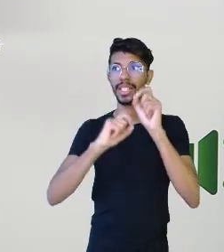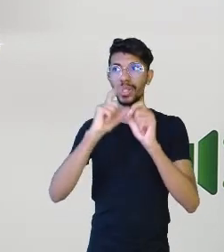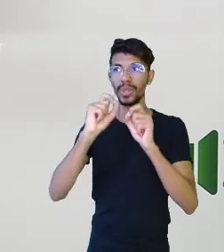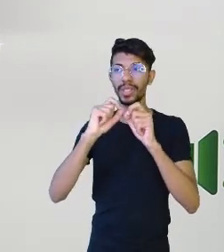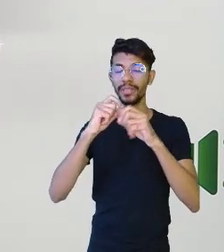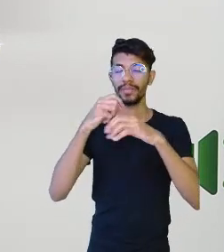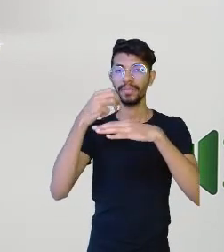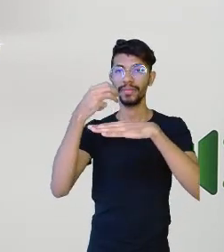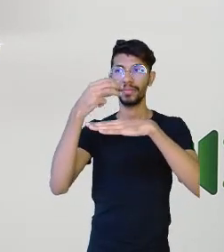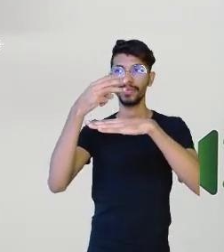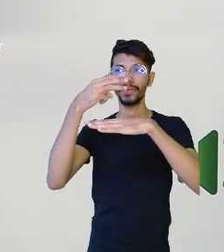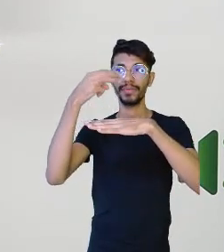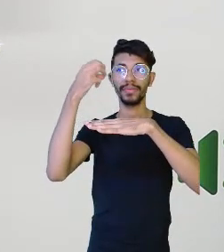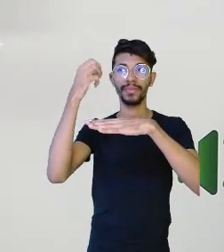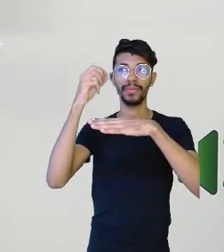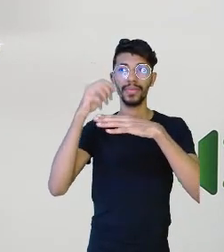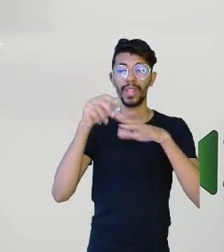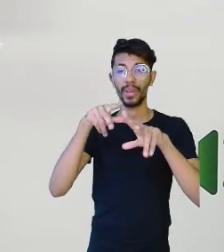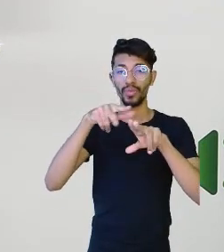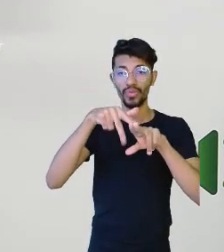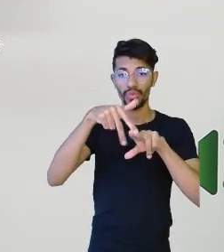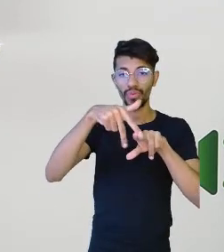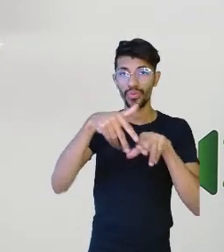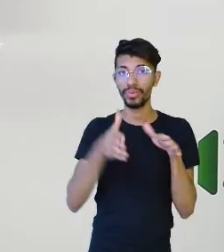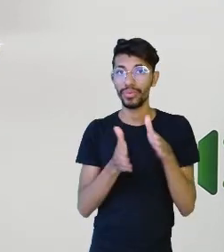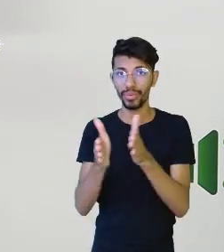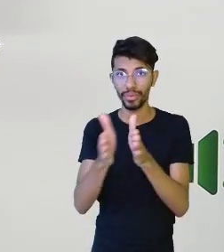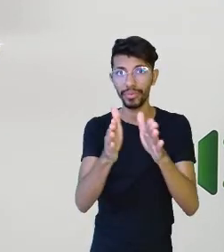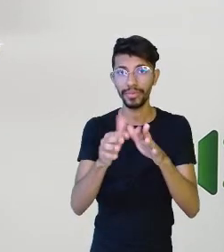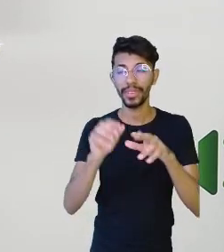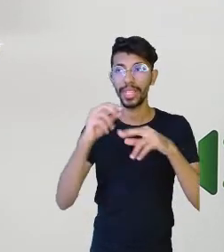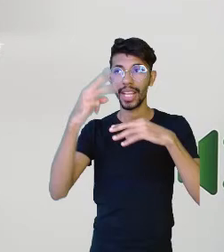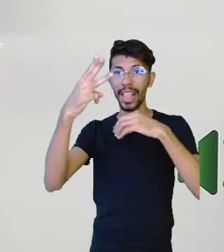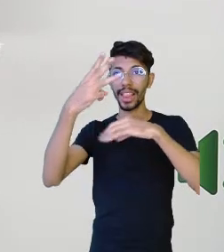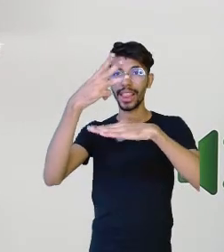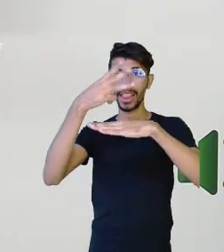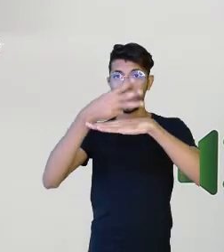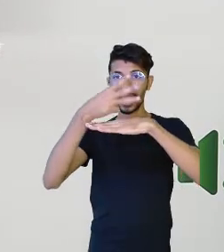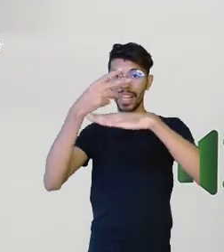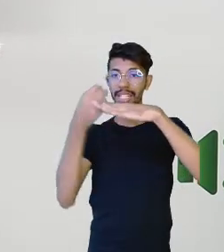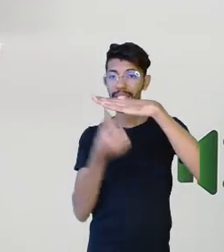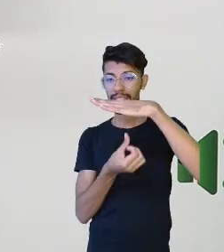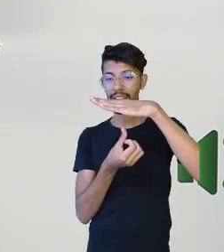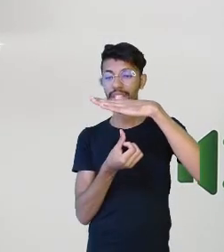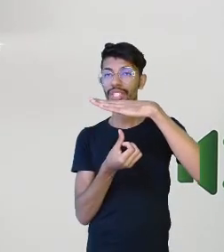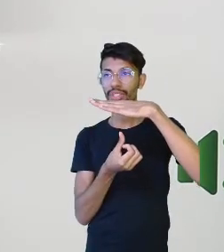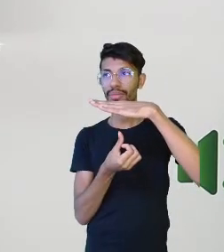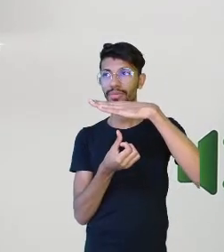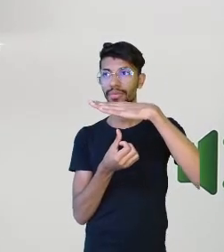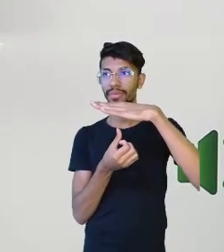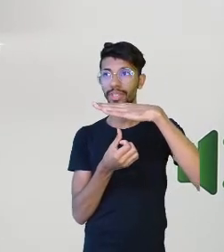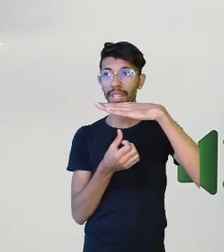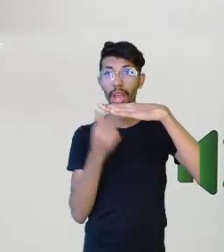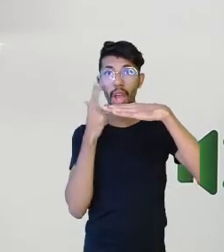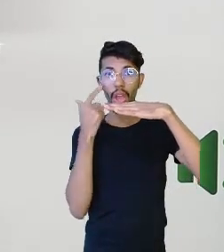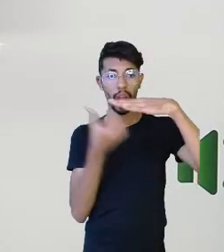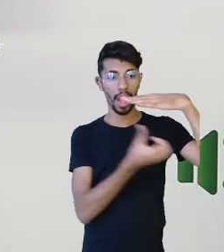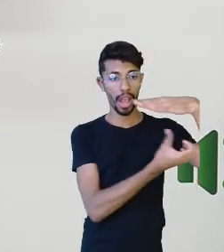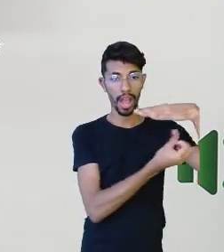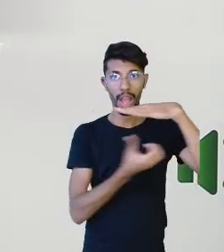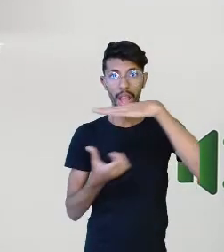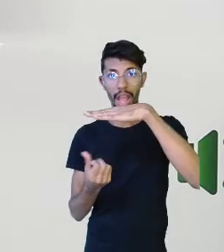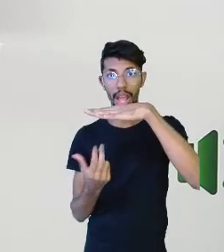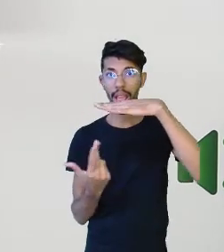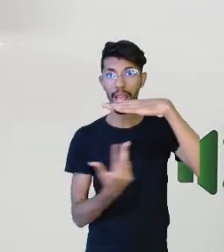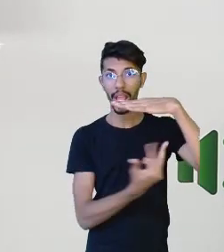né? Que ele percorreu, a estrada que ele percorreu, 3/6. Denominador igual, eu